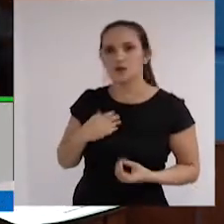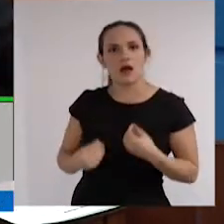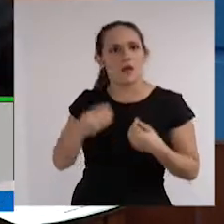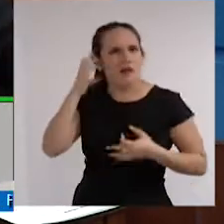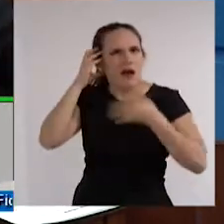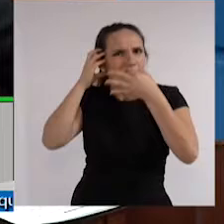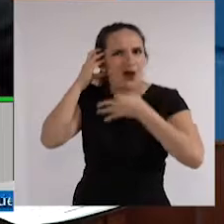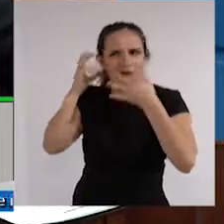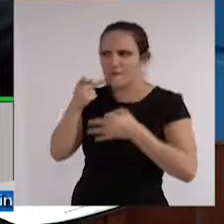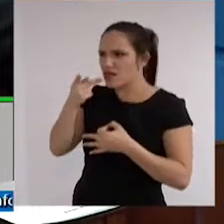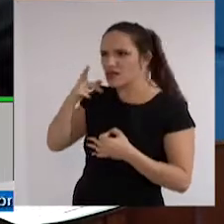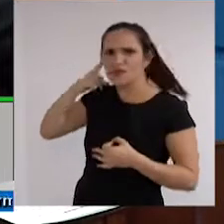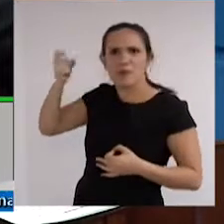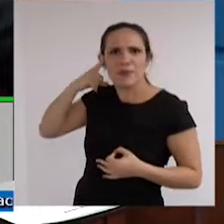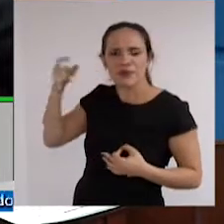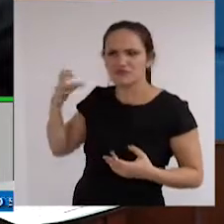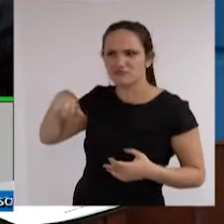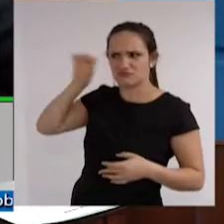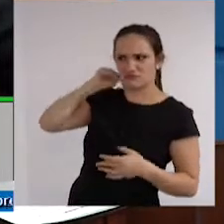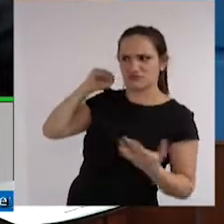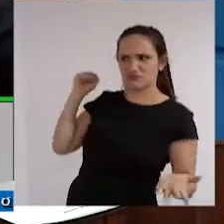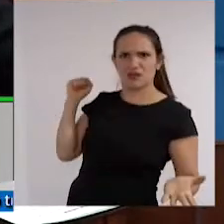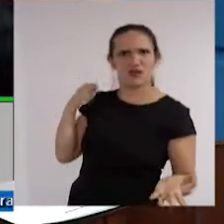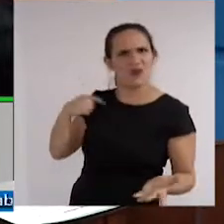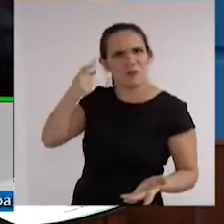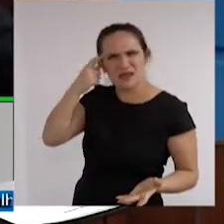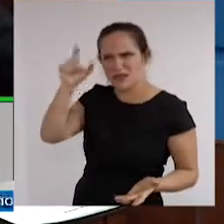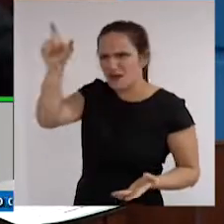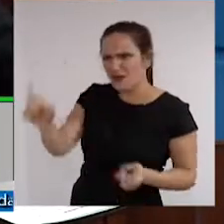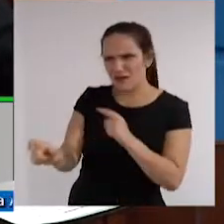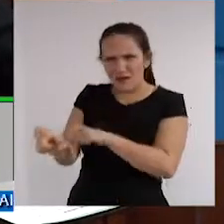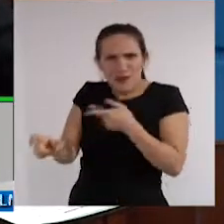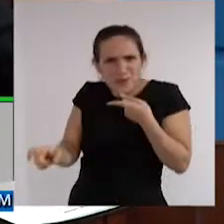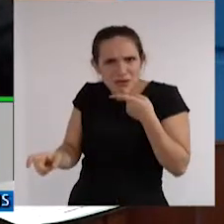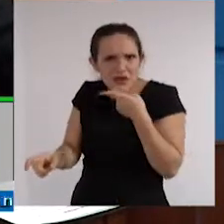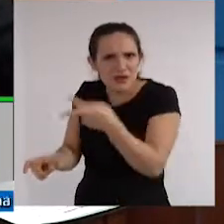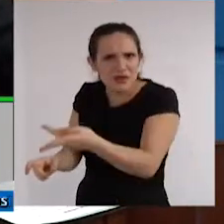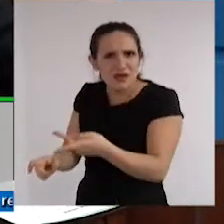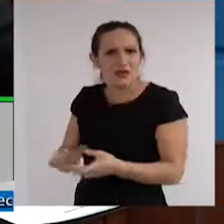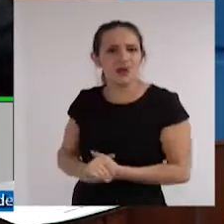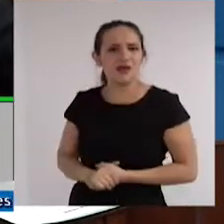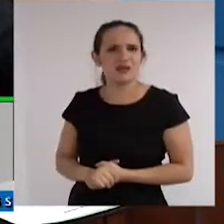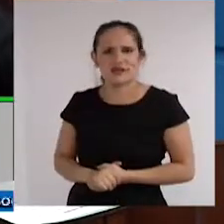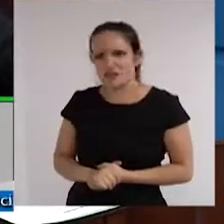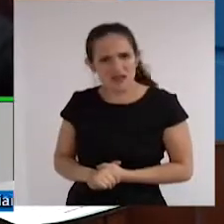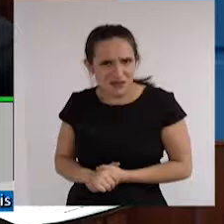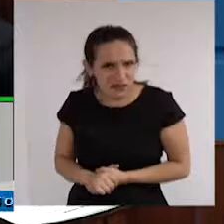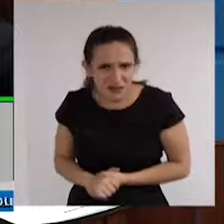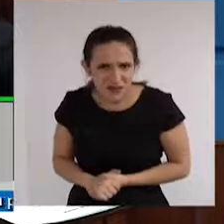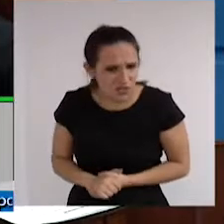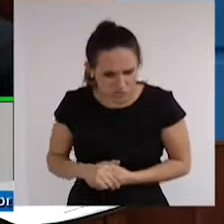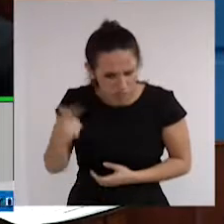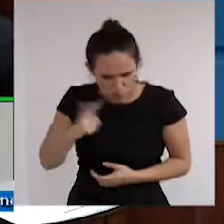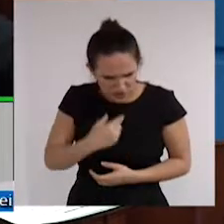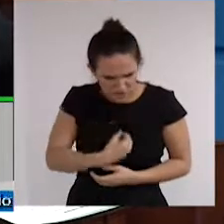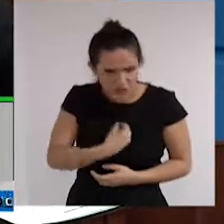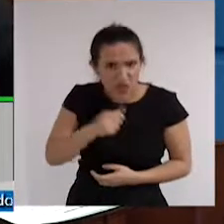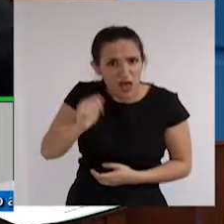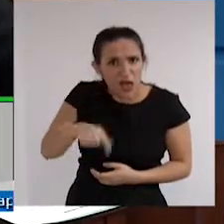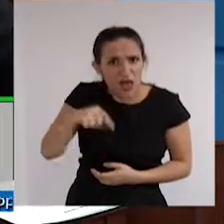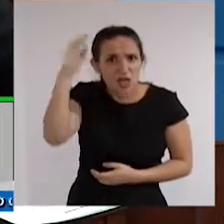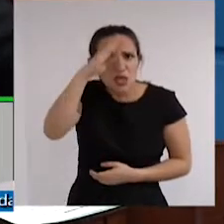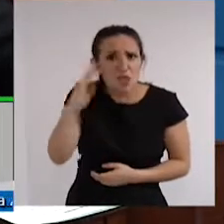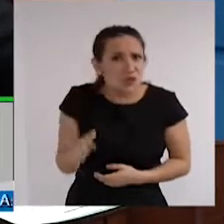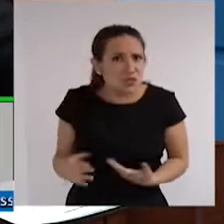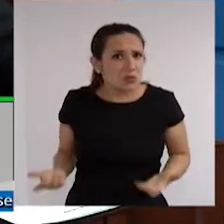E eu fiquei pensando, será que essa pessoa não estava morando no Brasil